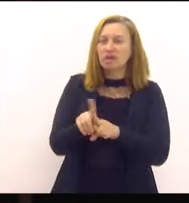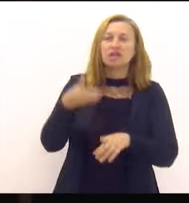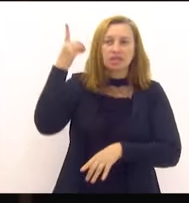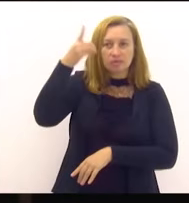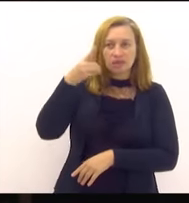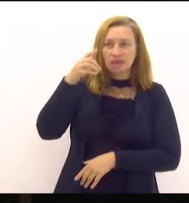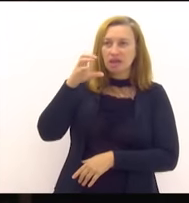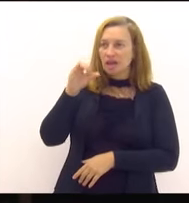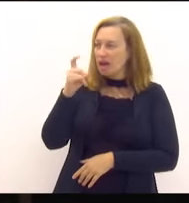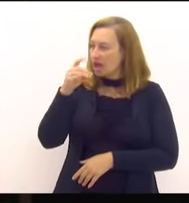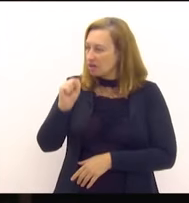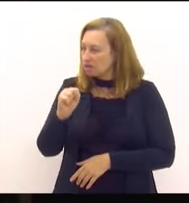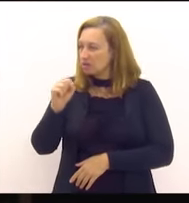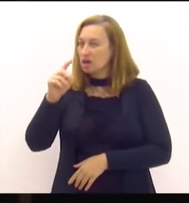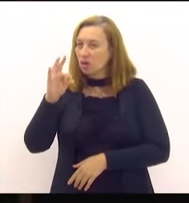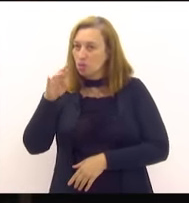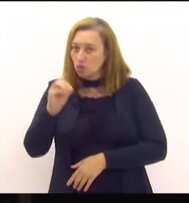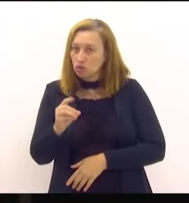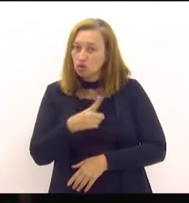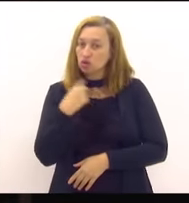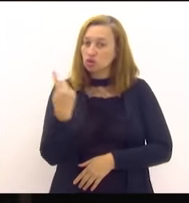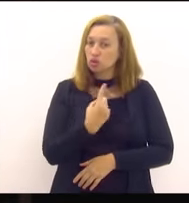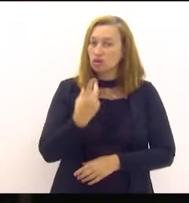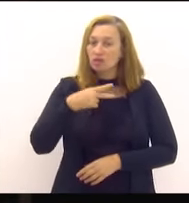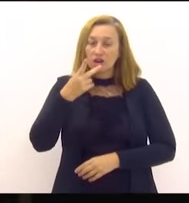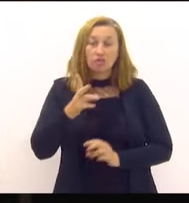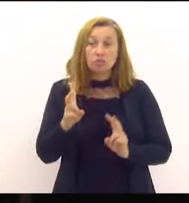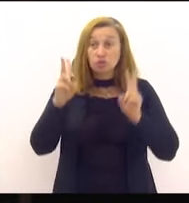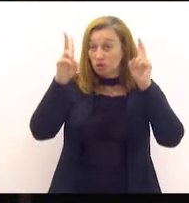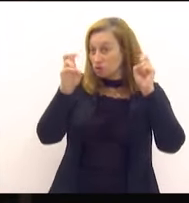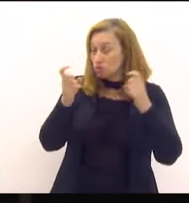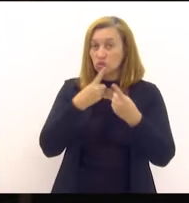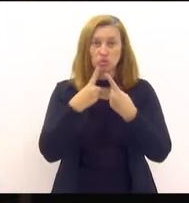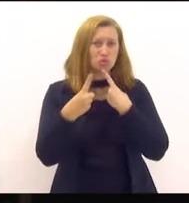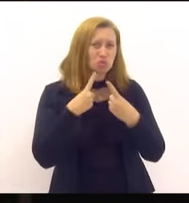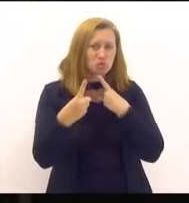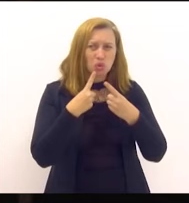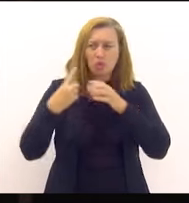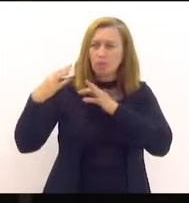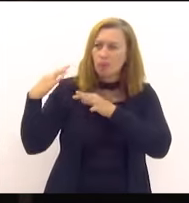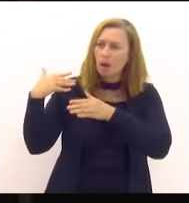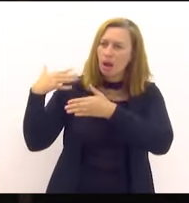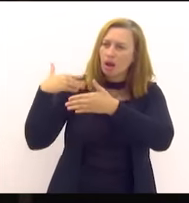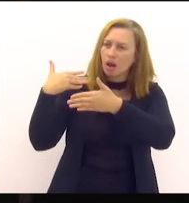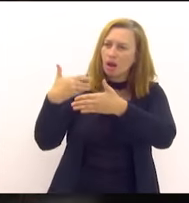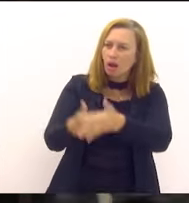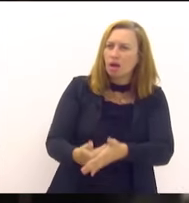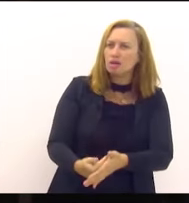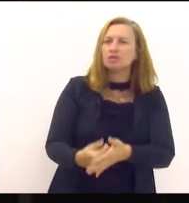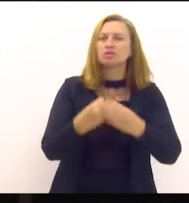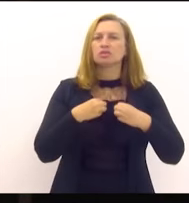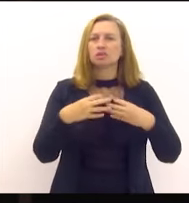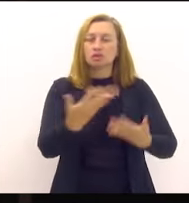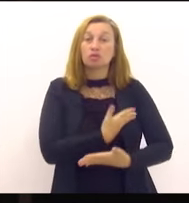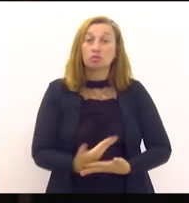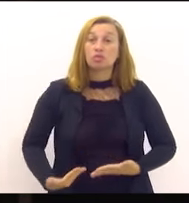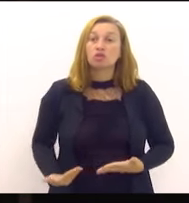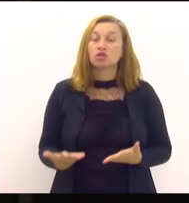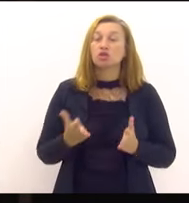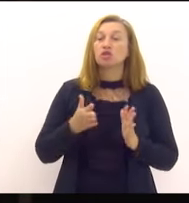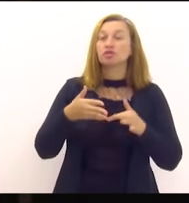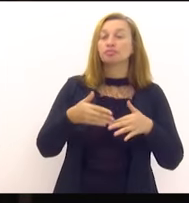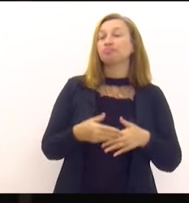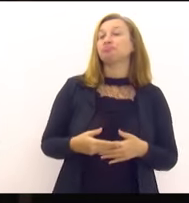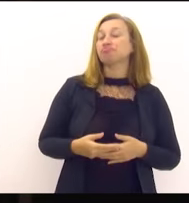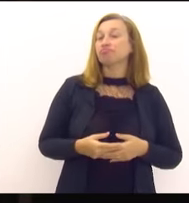estava, que nós nos debruçamos sobre a matéria, discutimos, fizemos longas audiências públicas e chegamos, na medida